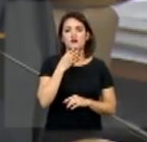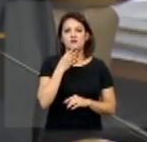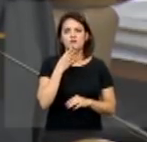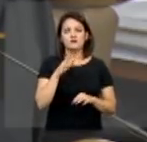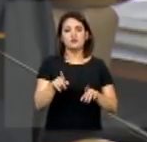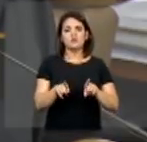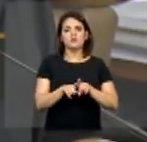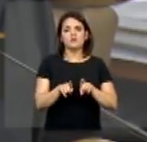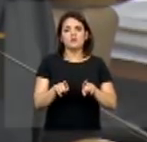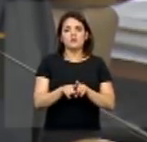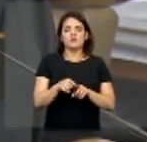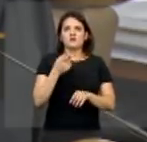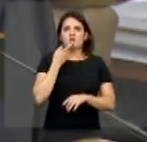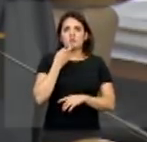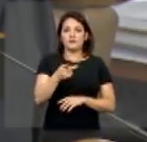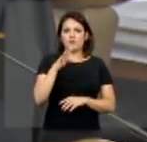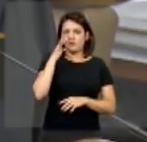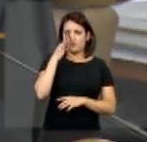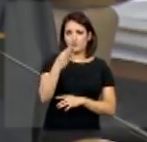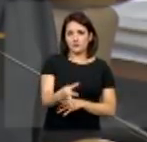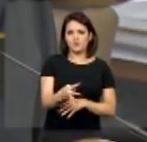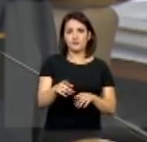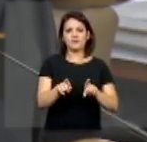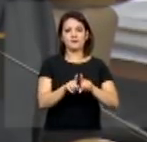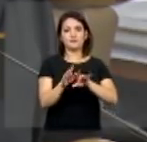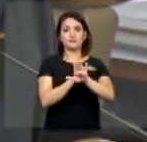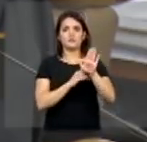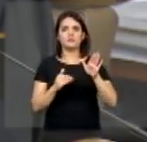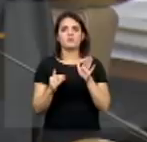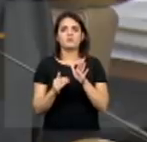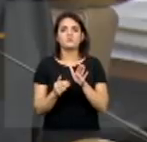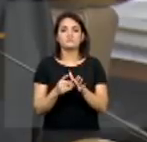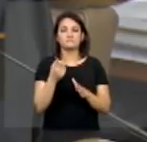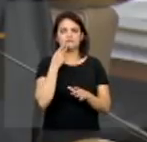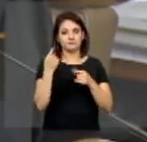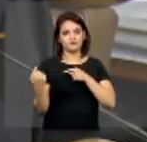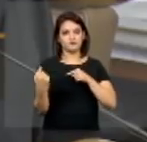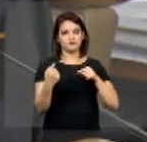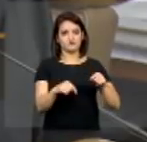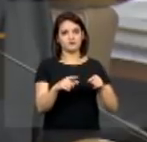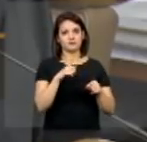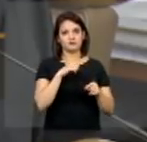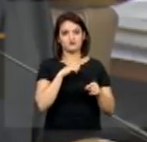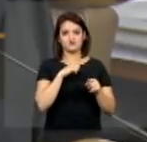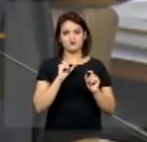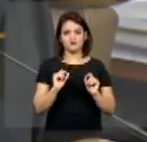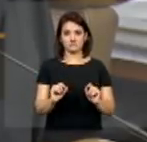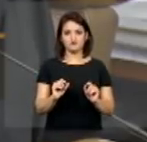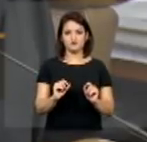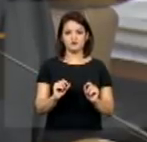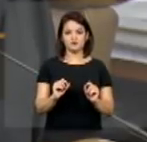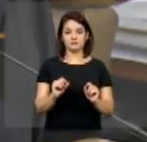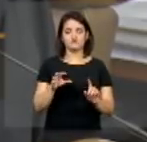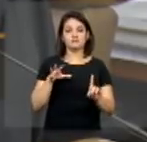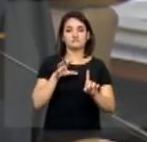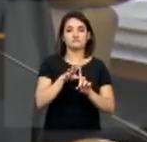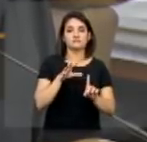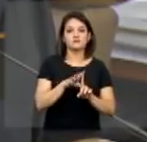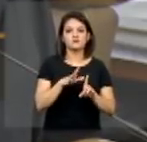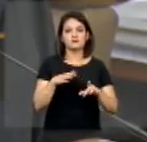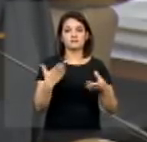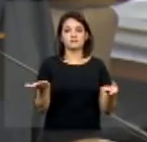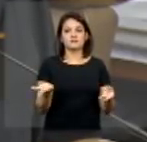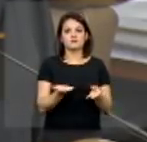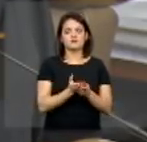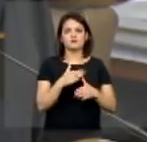acusação e as alegações contrárias abarcando a perspectiva de influir no processado e